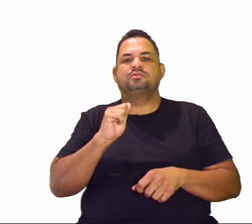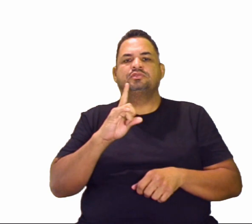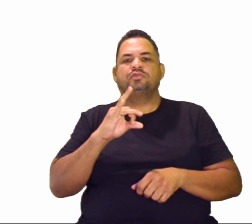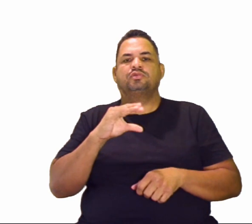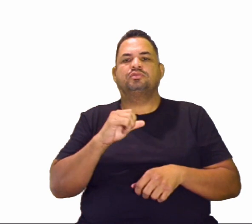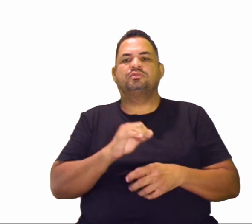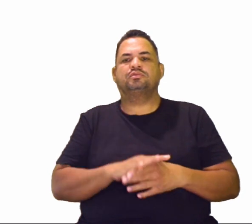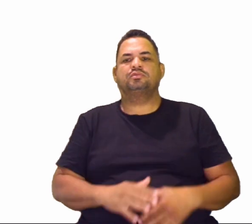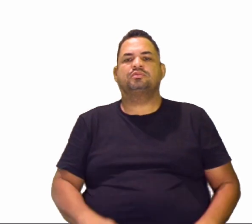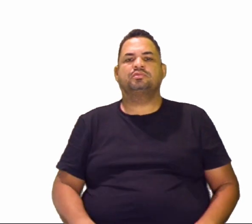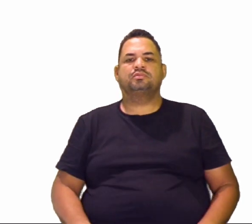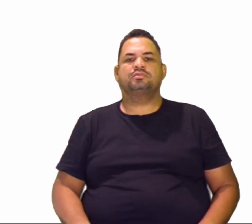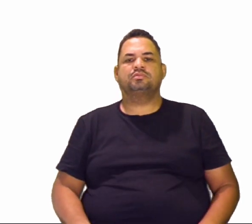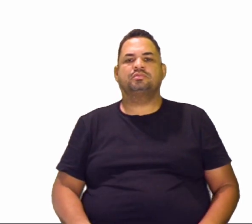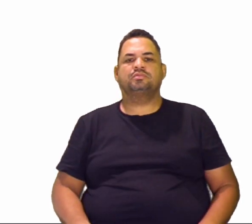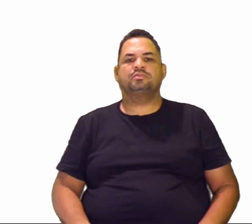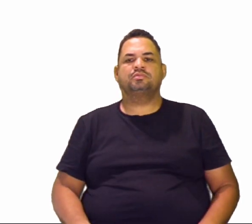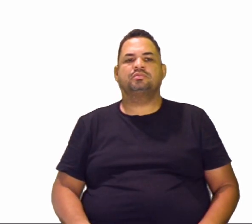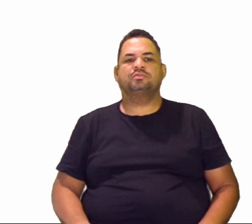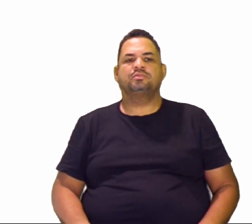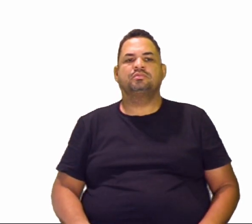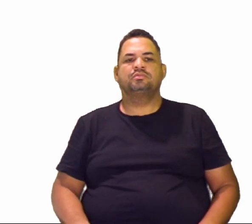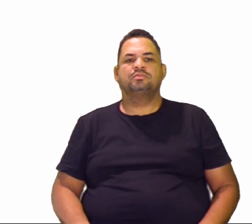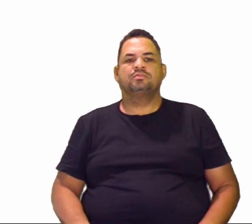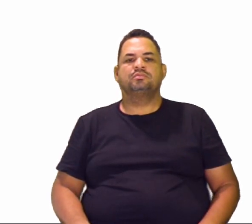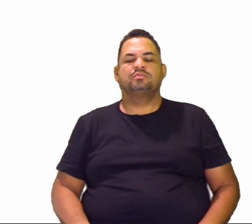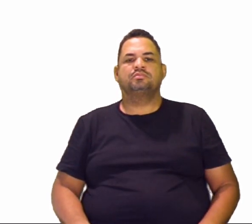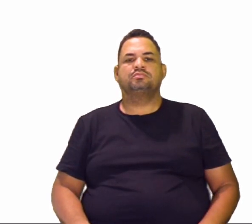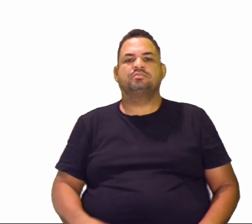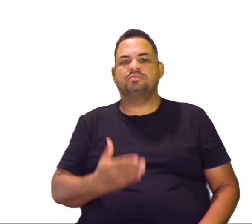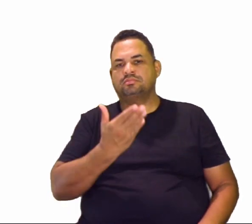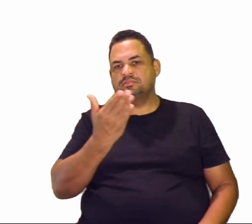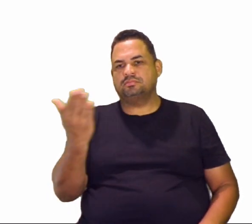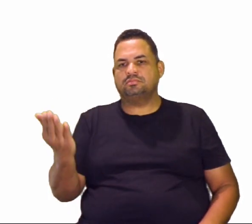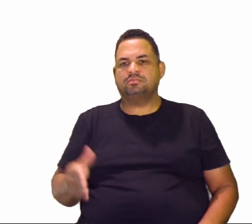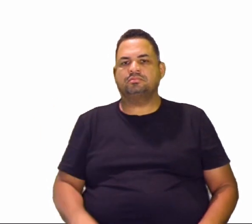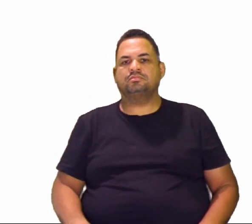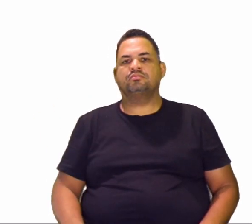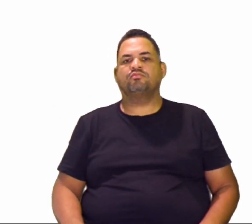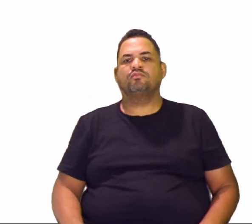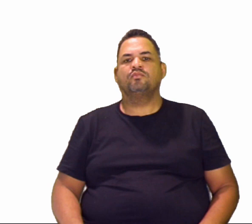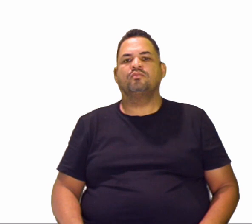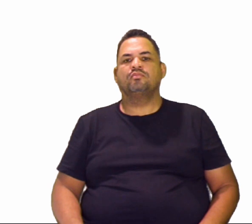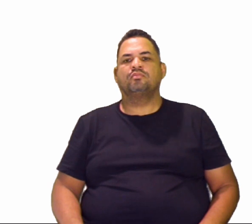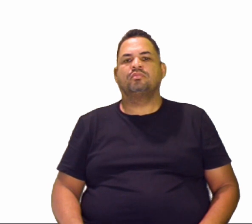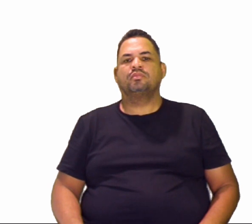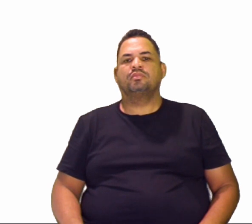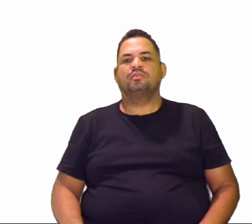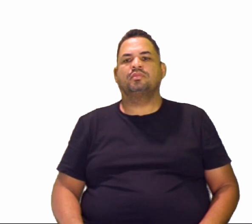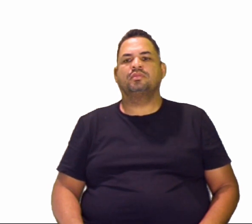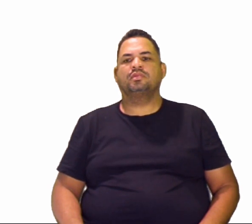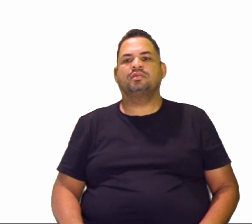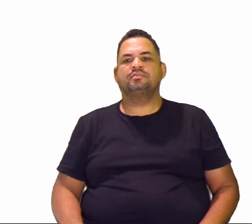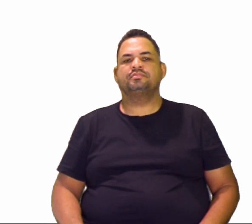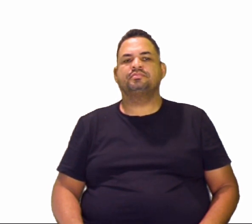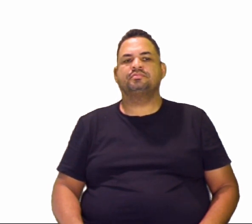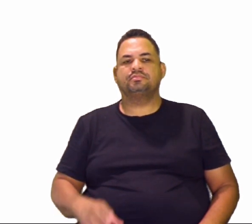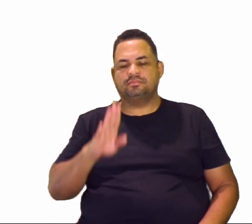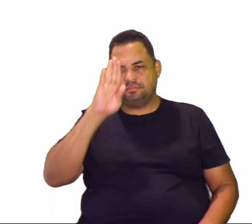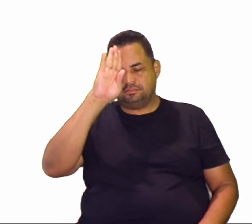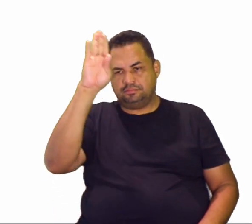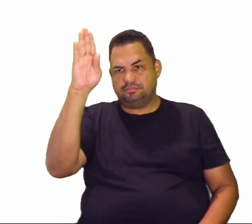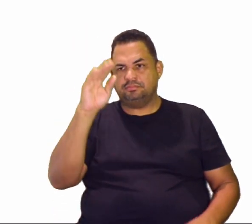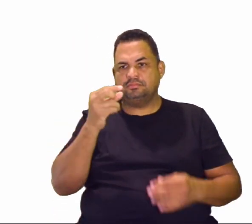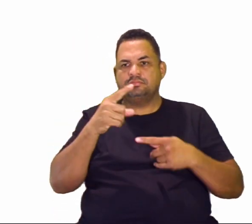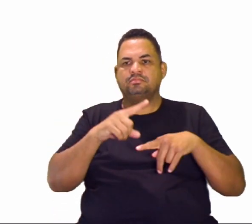NaHCO3, ou ainda conhecido como carbonato ácido de sódio, né? Que exatamente é o